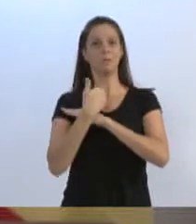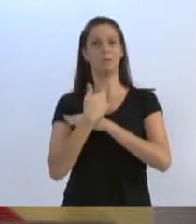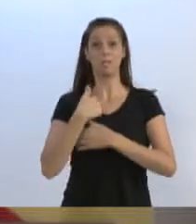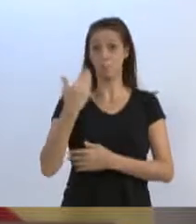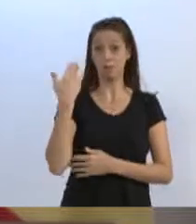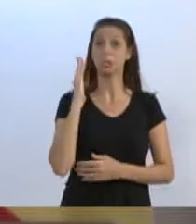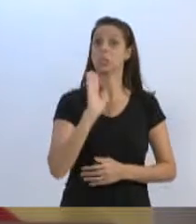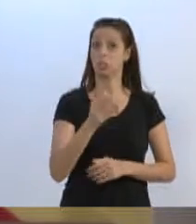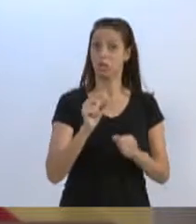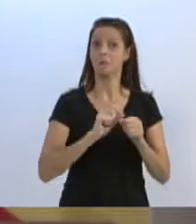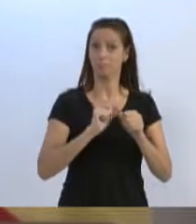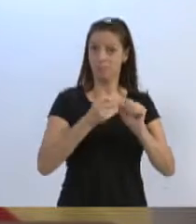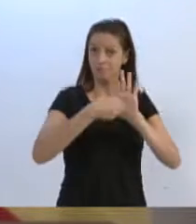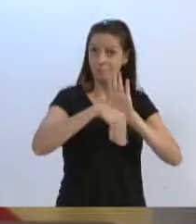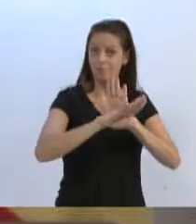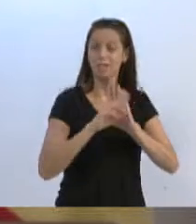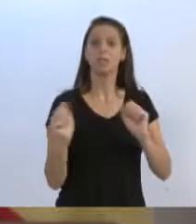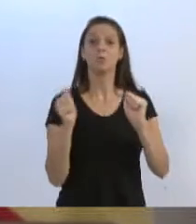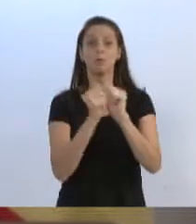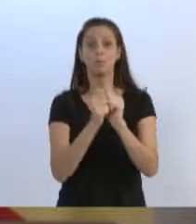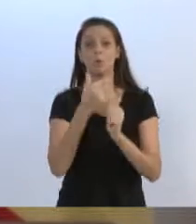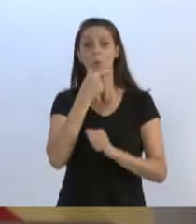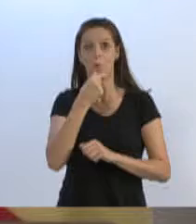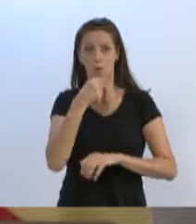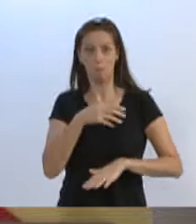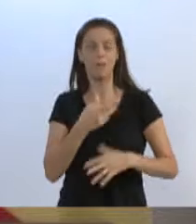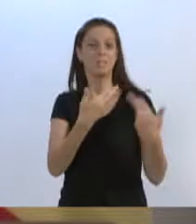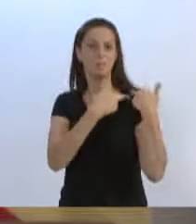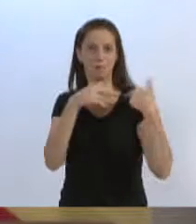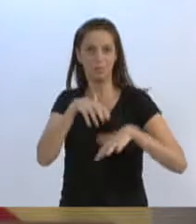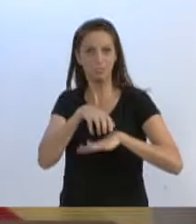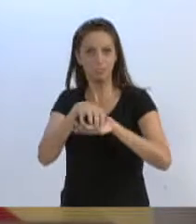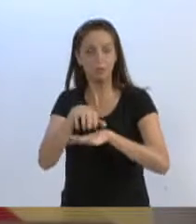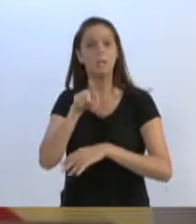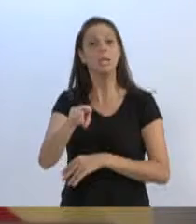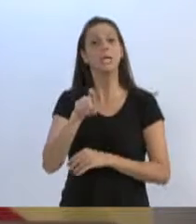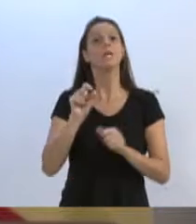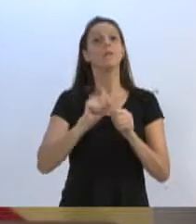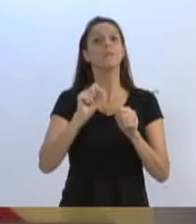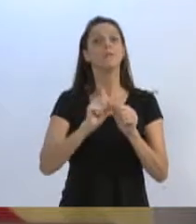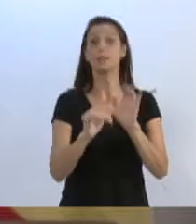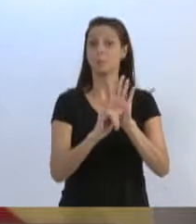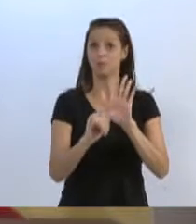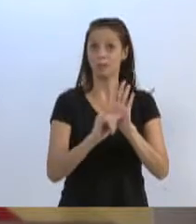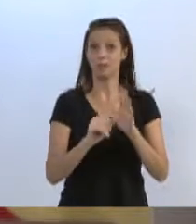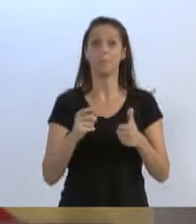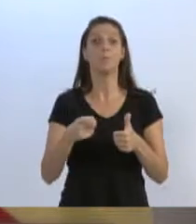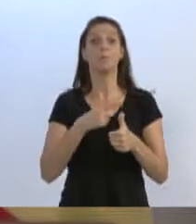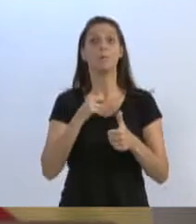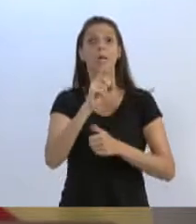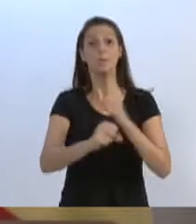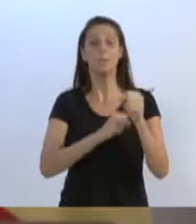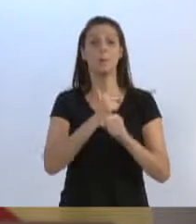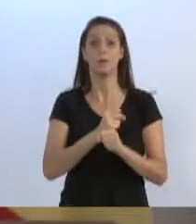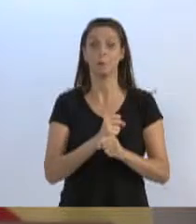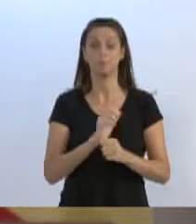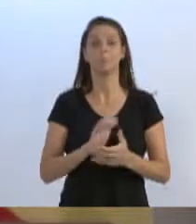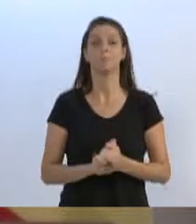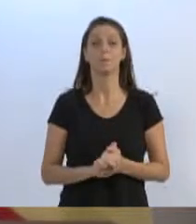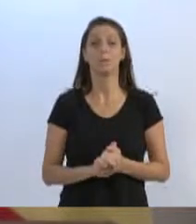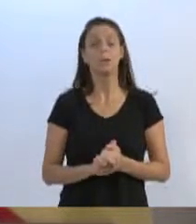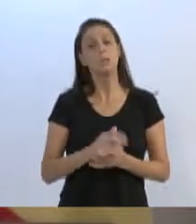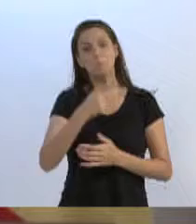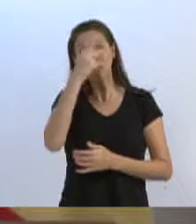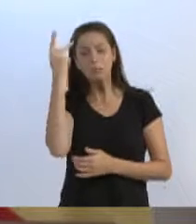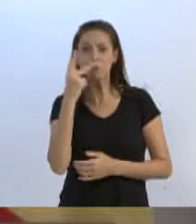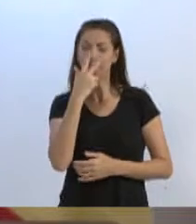indicação, trabalhei junto com o Ricardo Stodic e colocou, na verdade, um edital. Primeiro ano foi colocado. O povo estranhou um